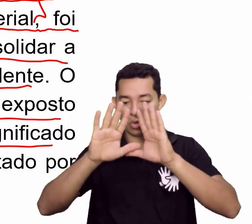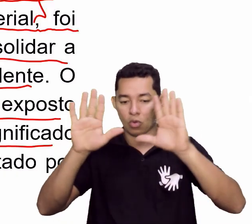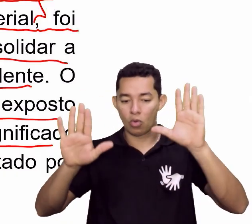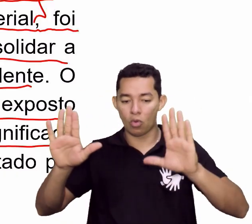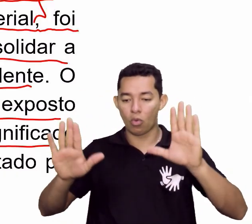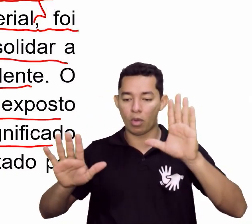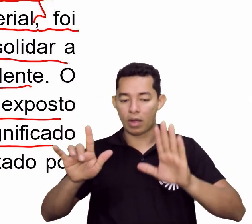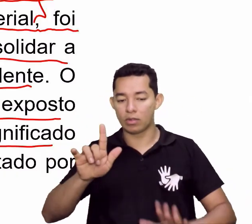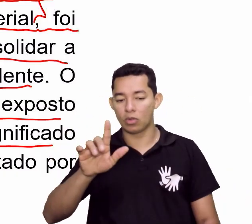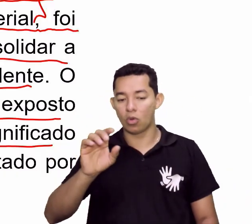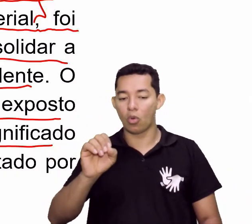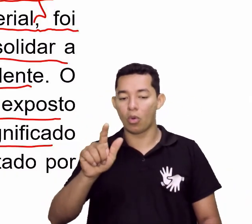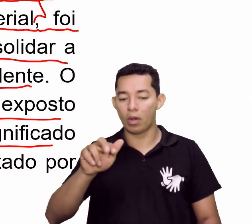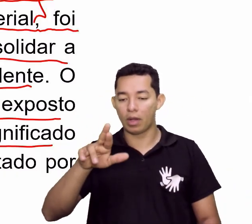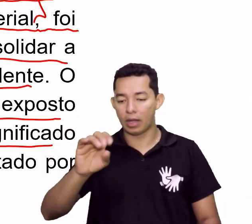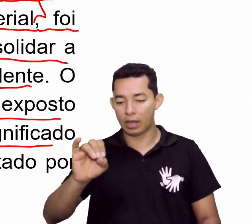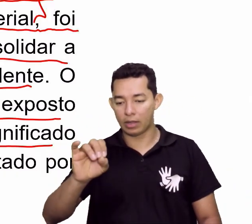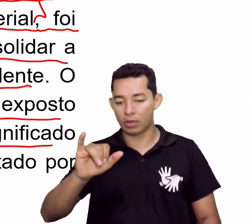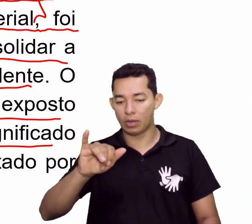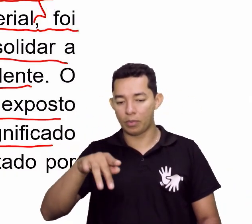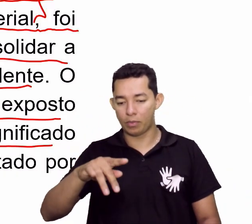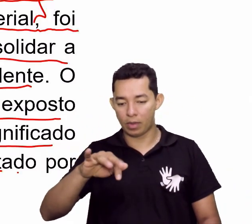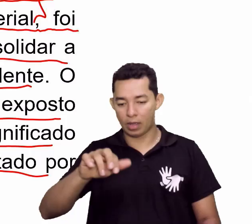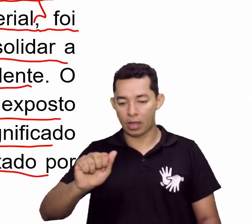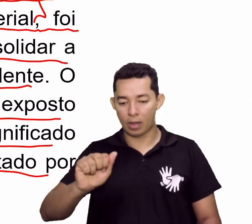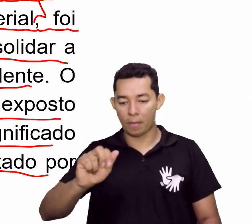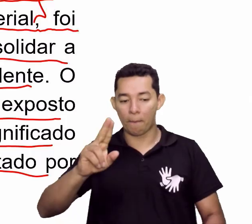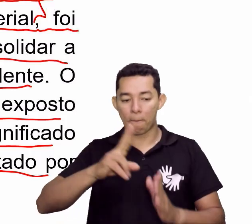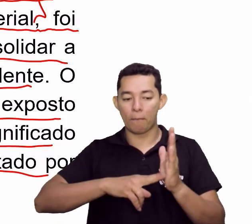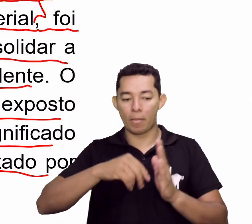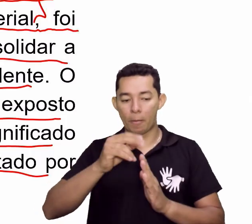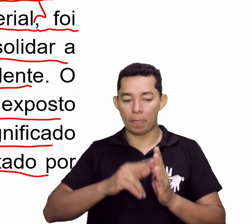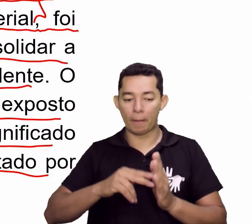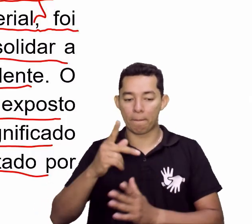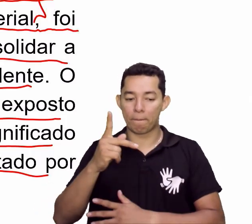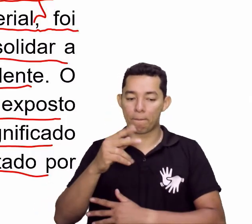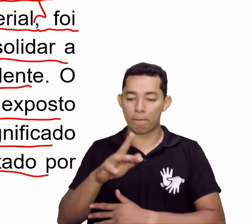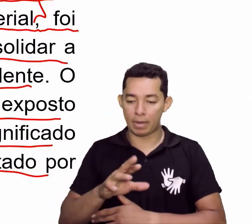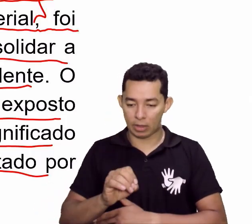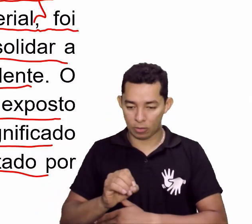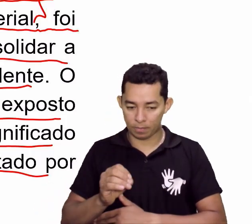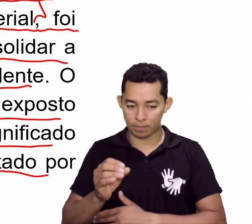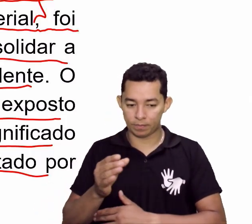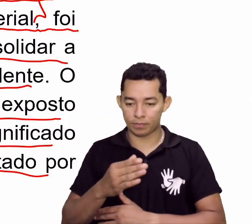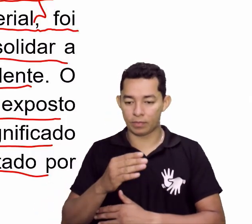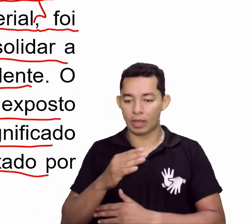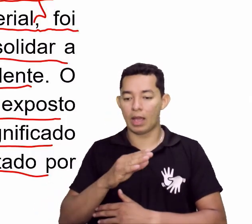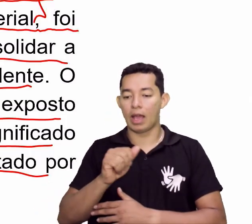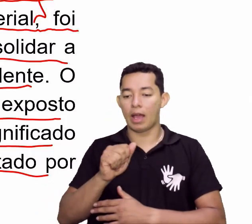quadro O Grito do Ipiranga, pintado por Pedro Américo em